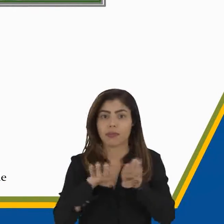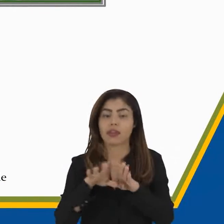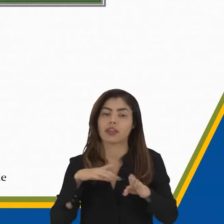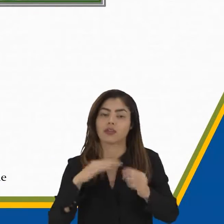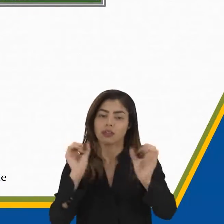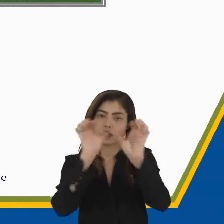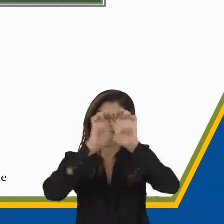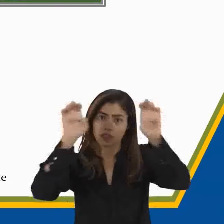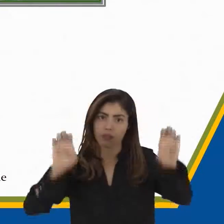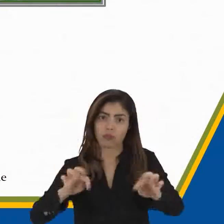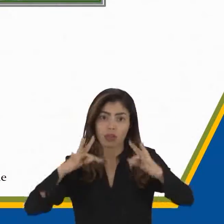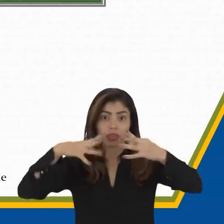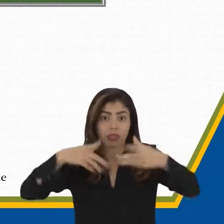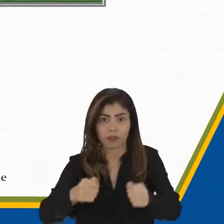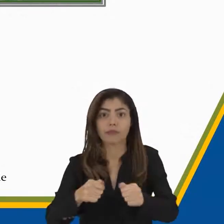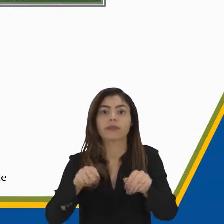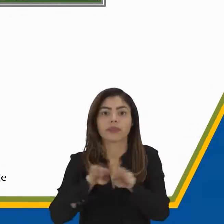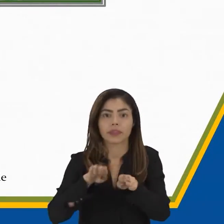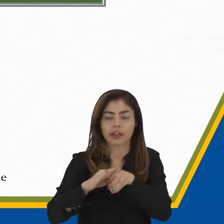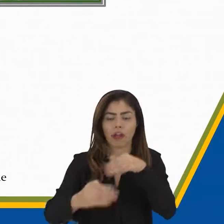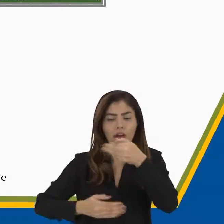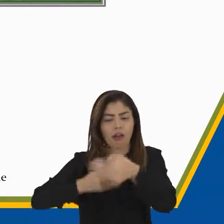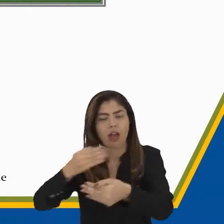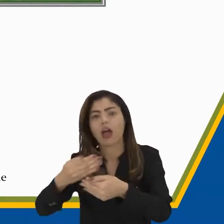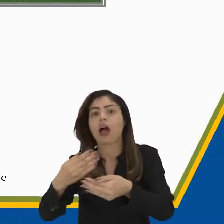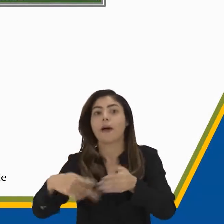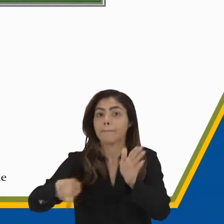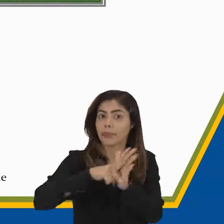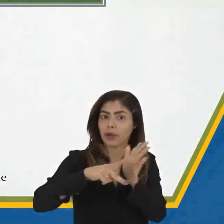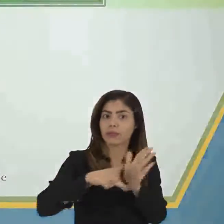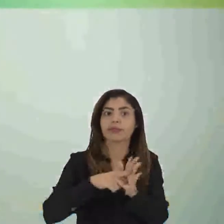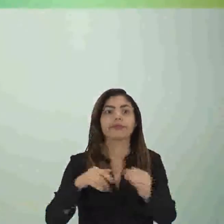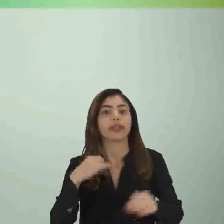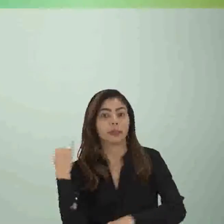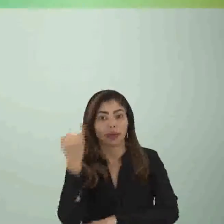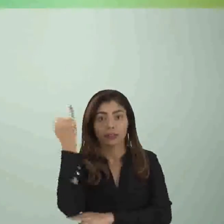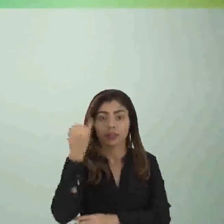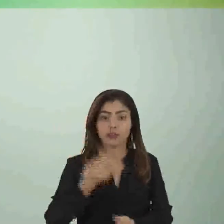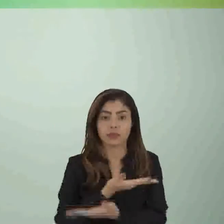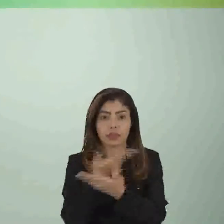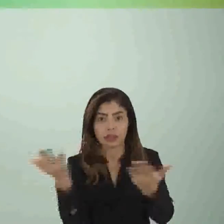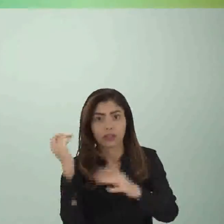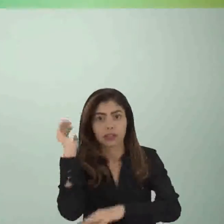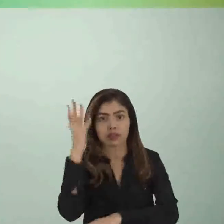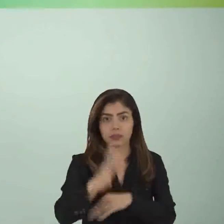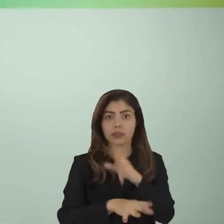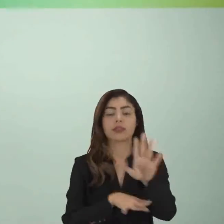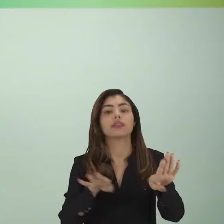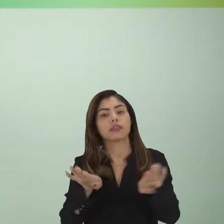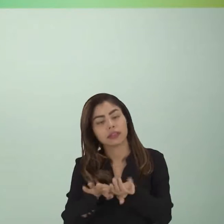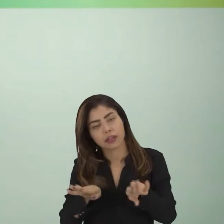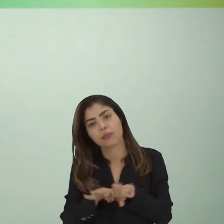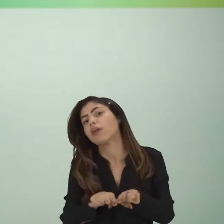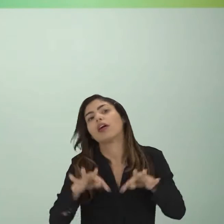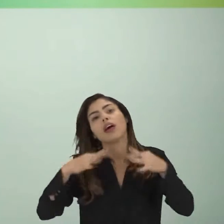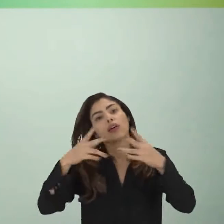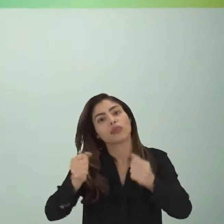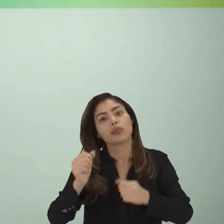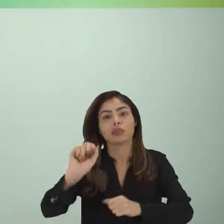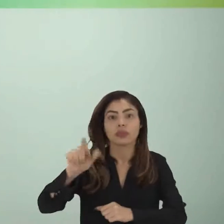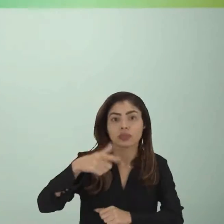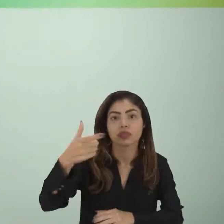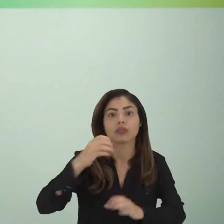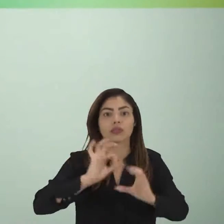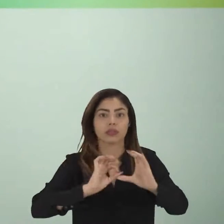essas estruturas, ali que vai ocorrer o processo de fotossíntese tão essencial para as plantas e aí também para todos os